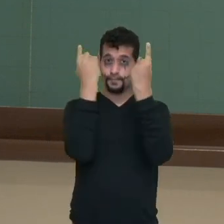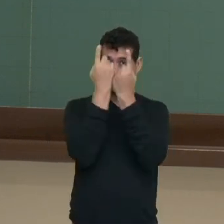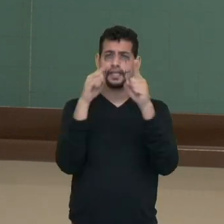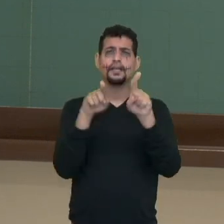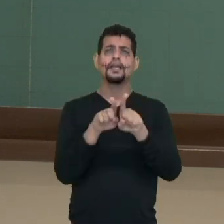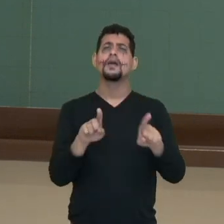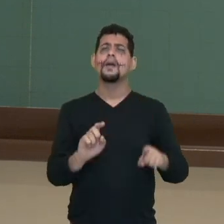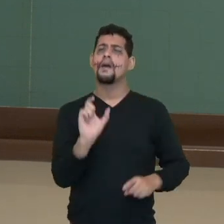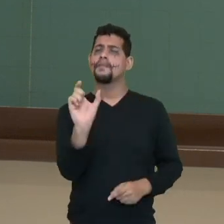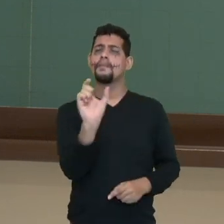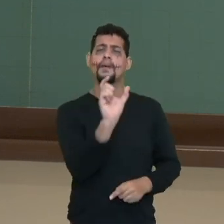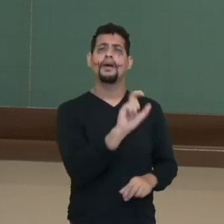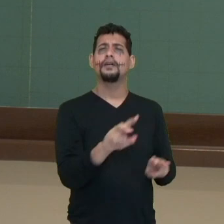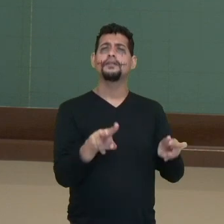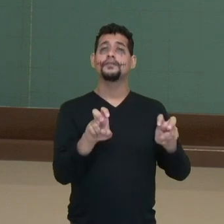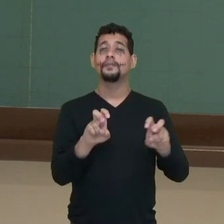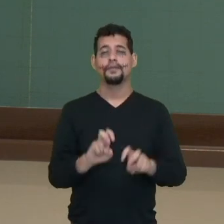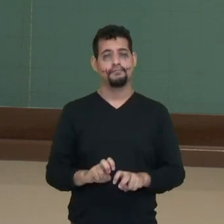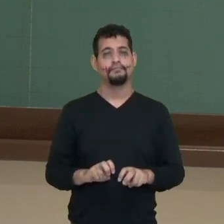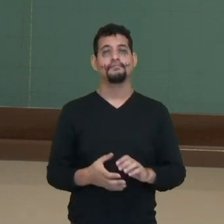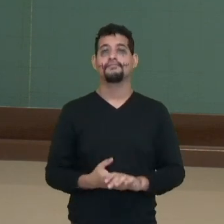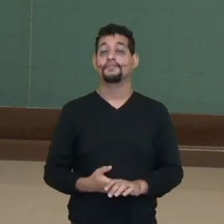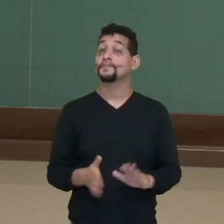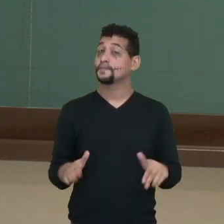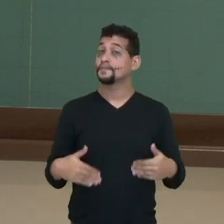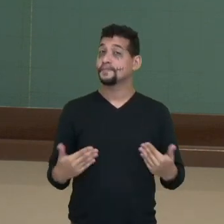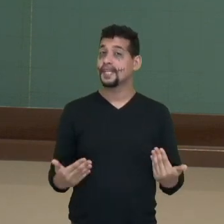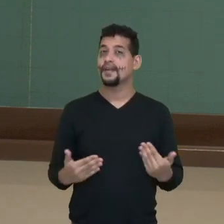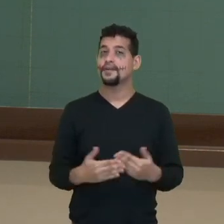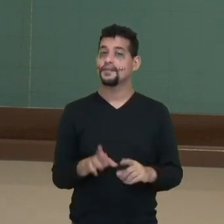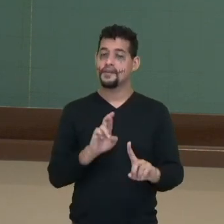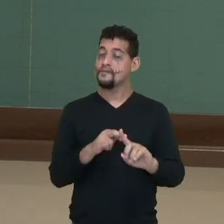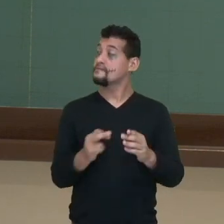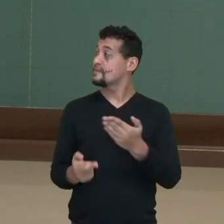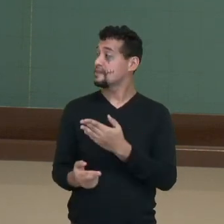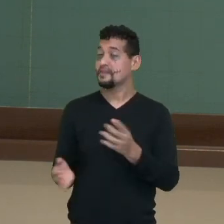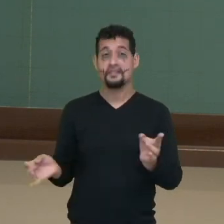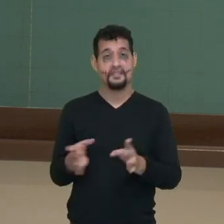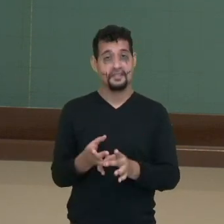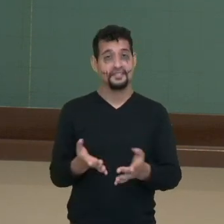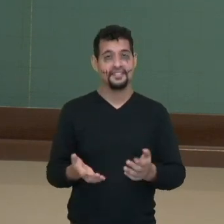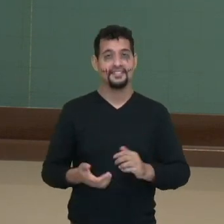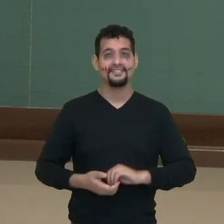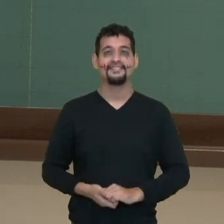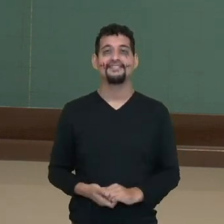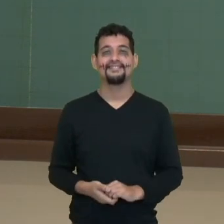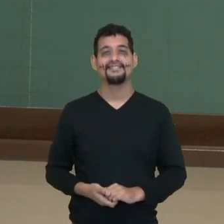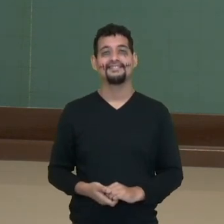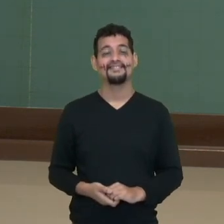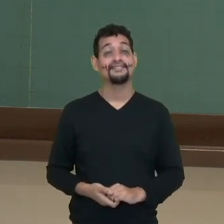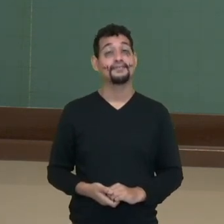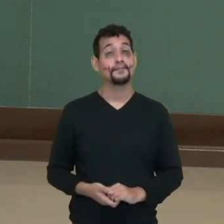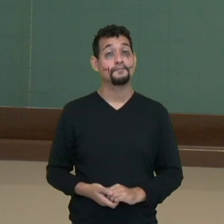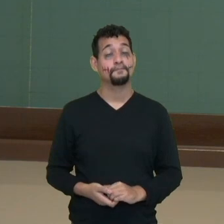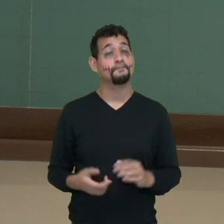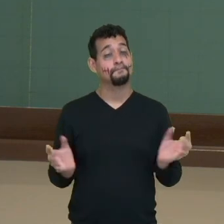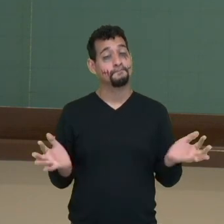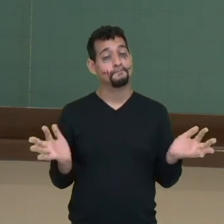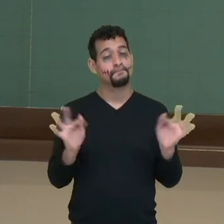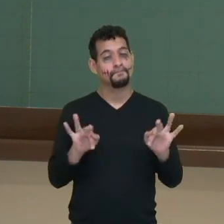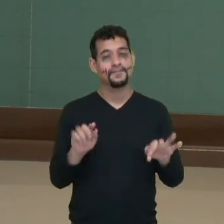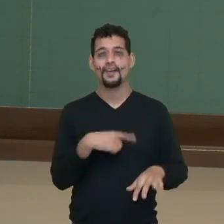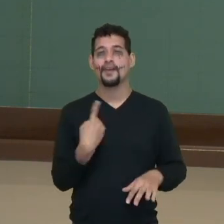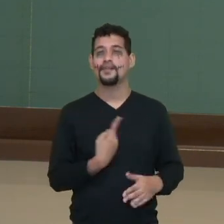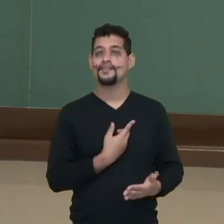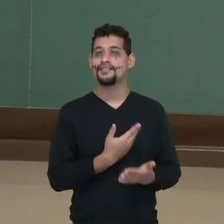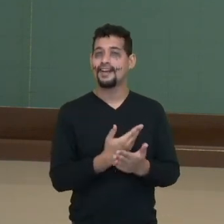e vocabulário sobre a temática. Então, aqui as referências e terminamos a